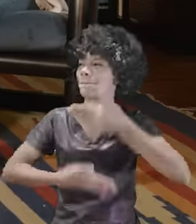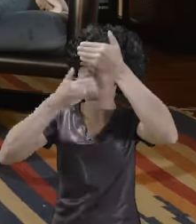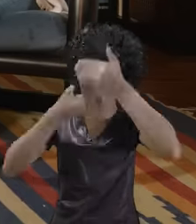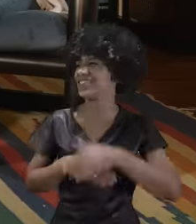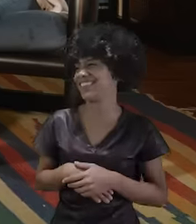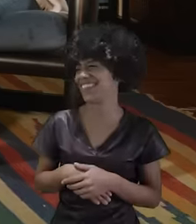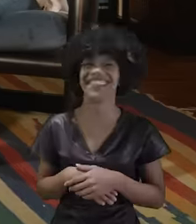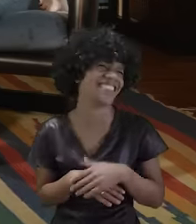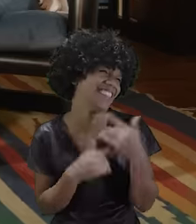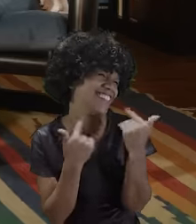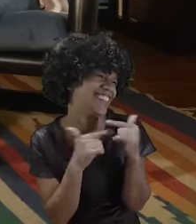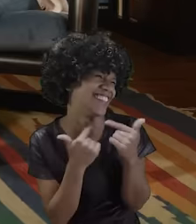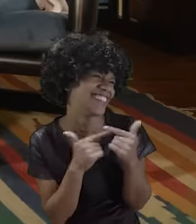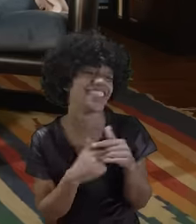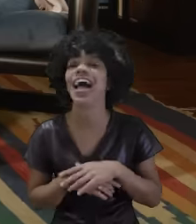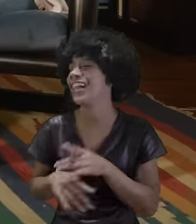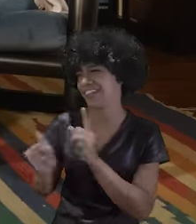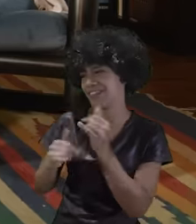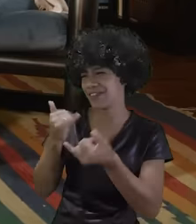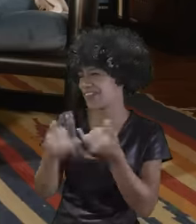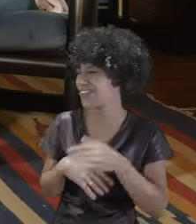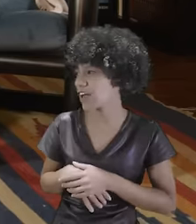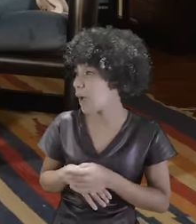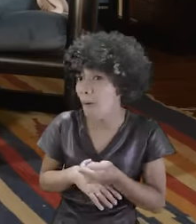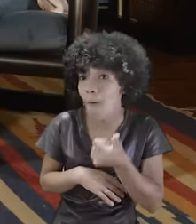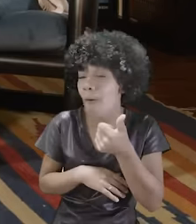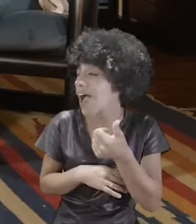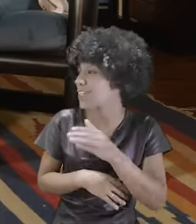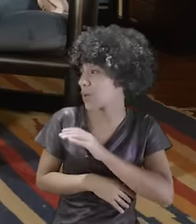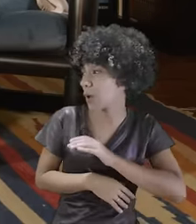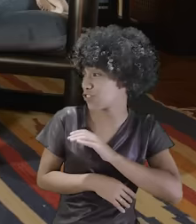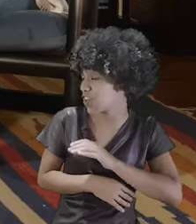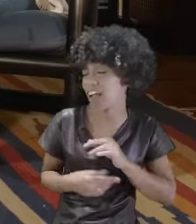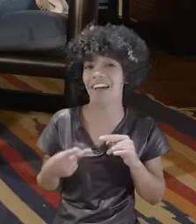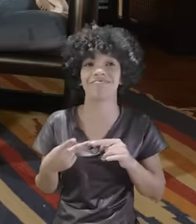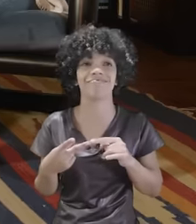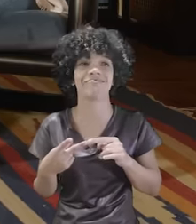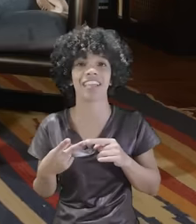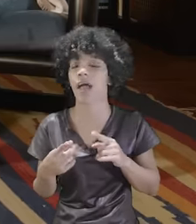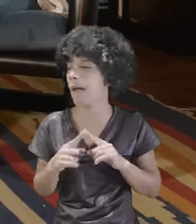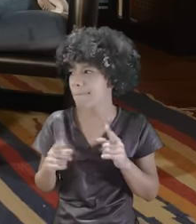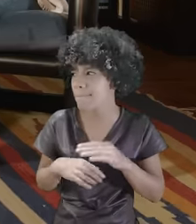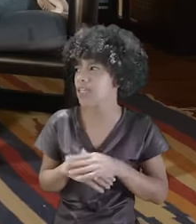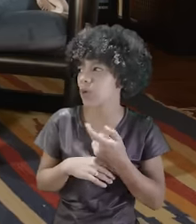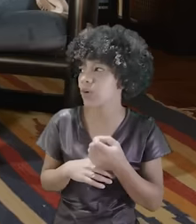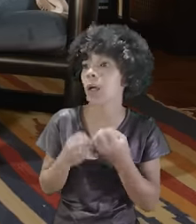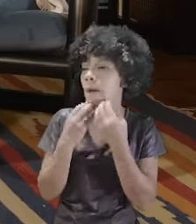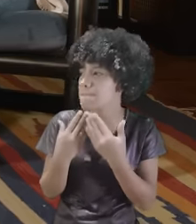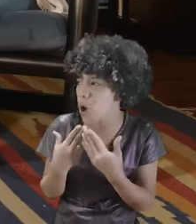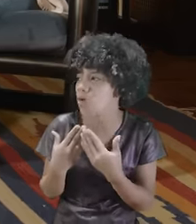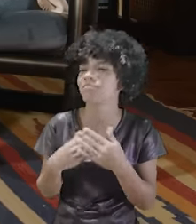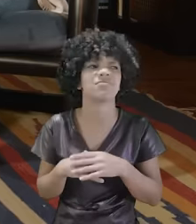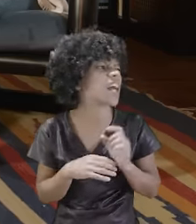legal Ah não então você tá virando quase que Corinthiana mas você vai corintiano com